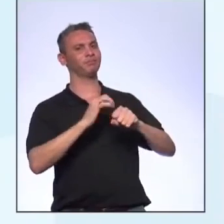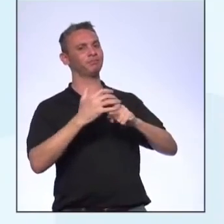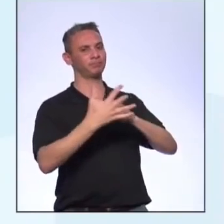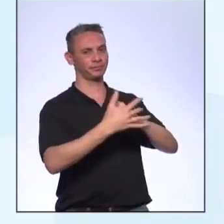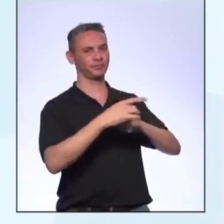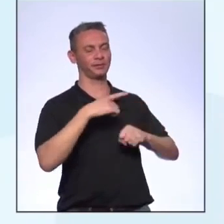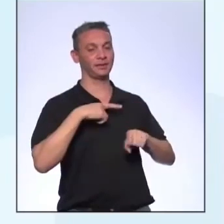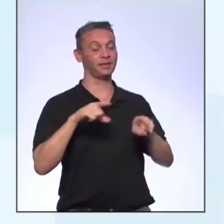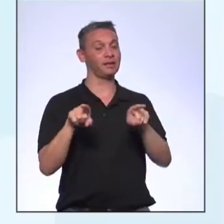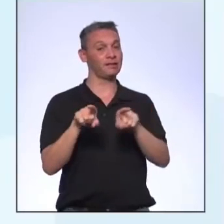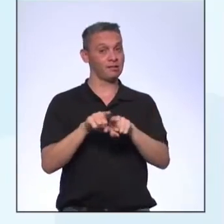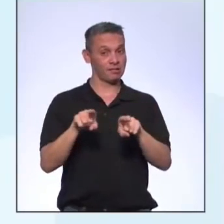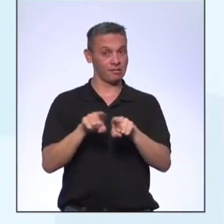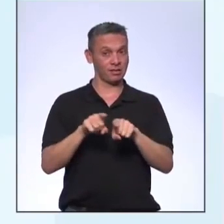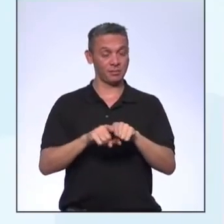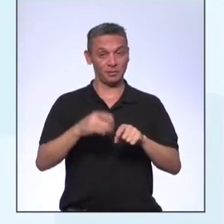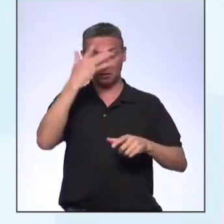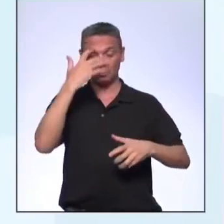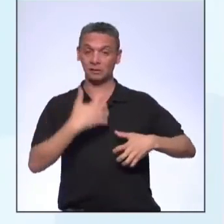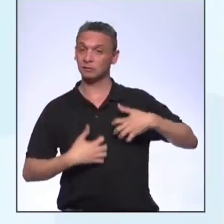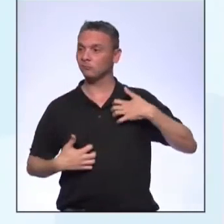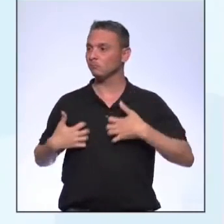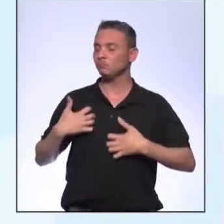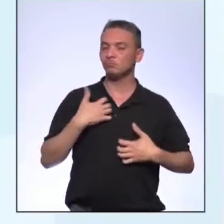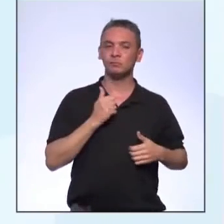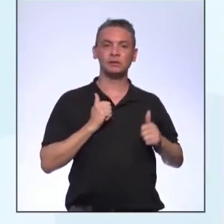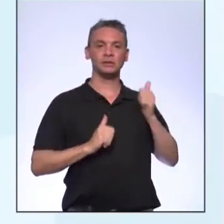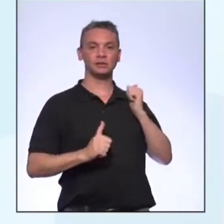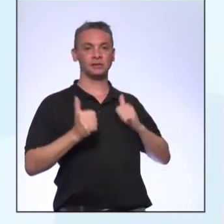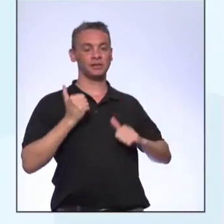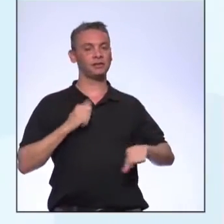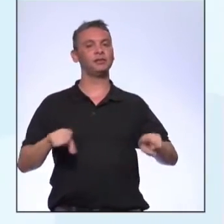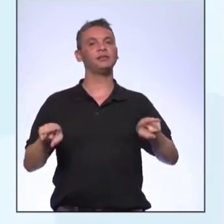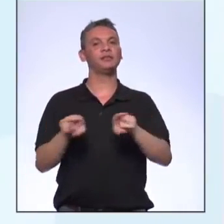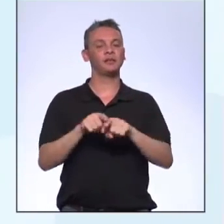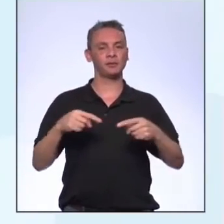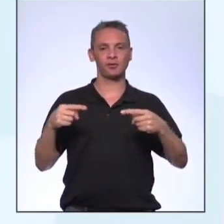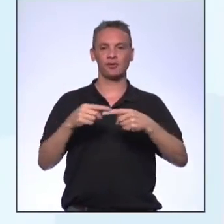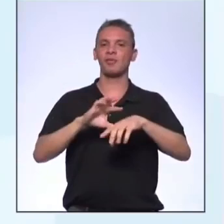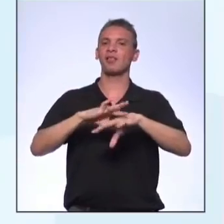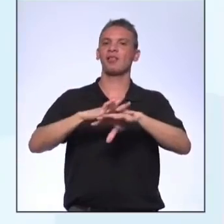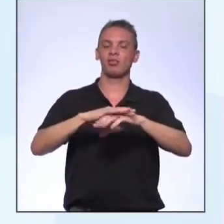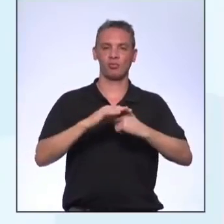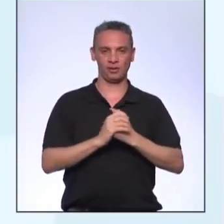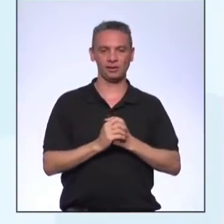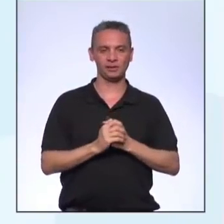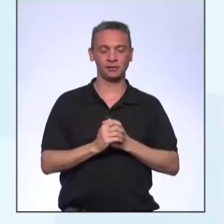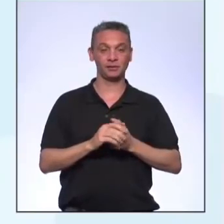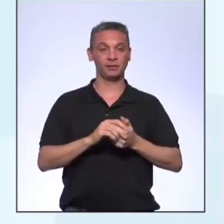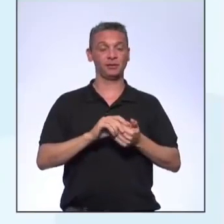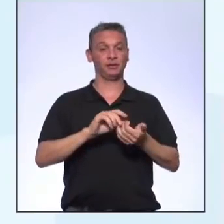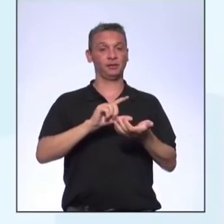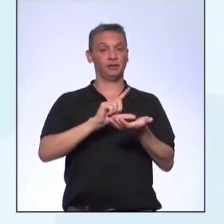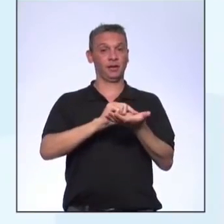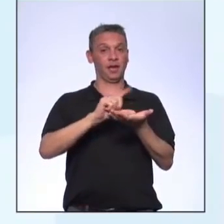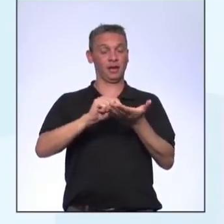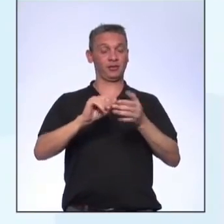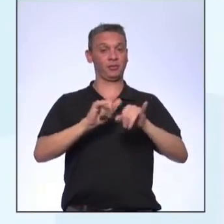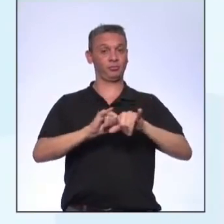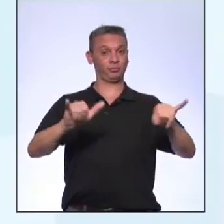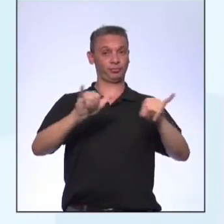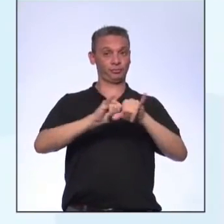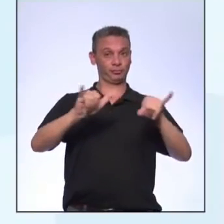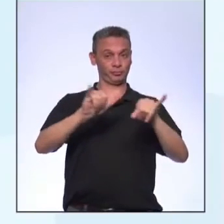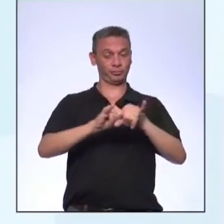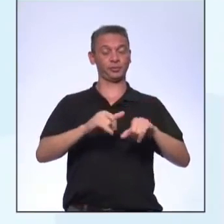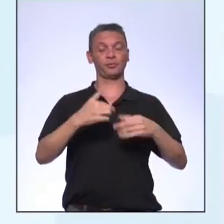estresse pós-traumático, depressão e ansiedade também fazem parte da doença. Em artigo publicado na revista Frontiers